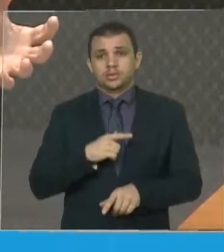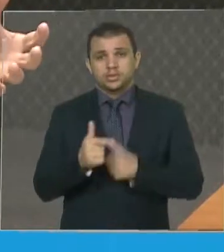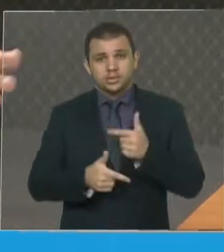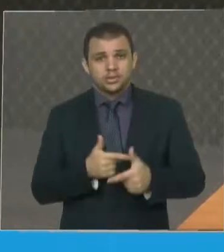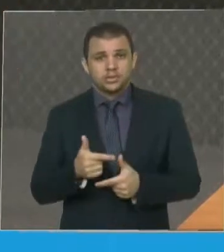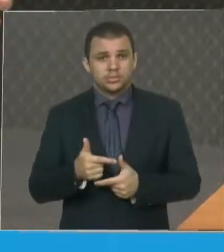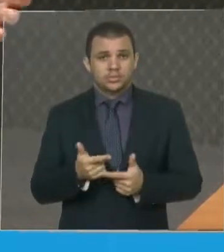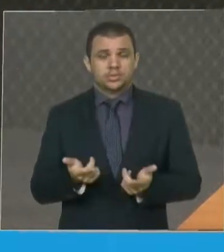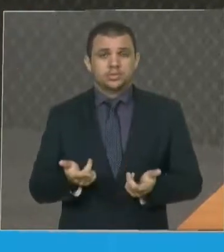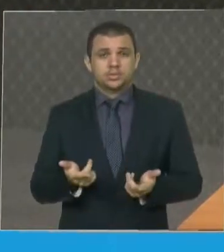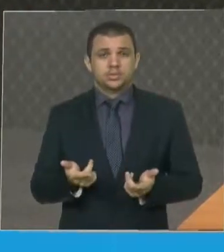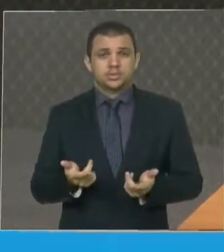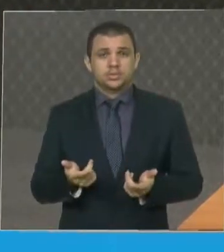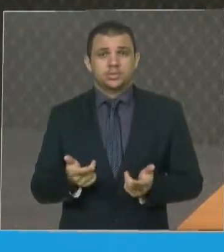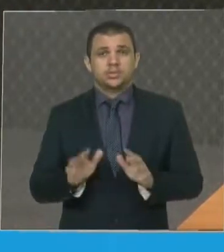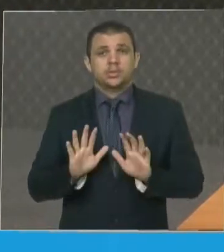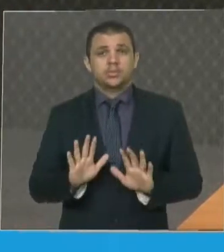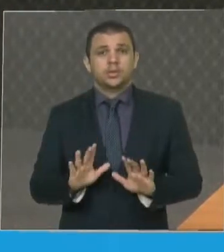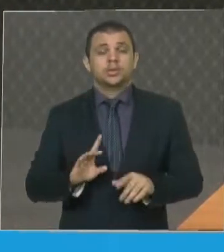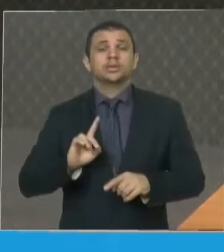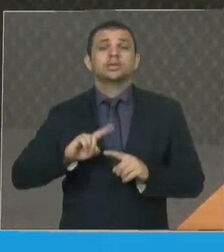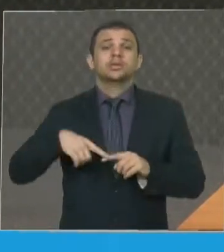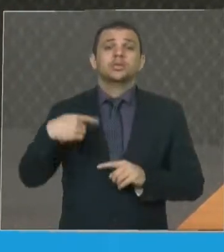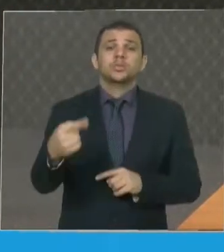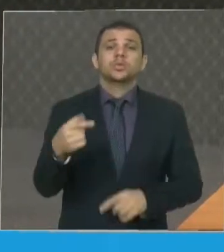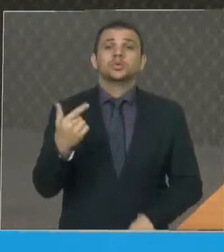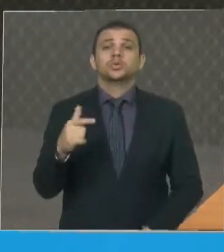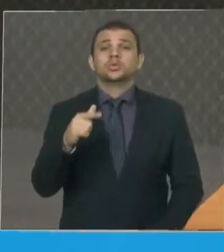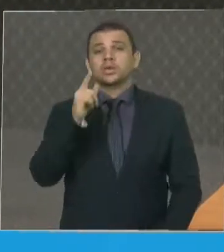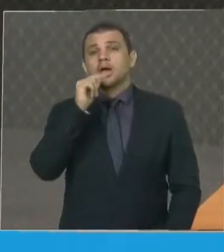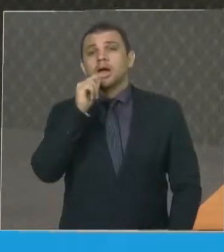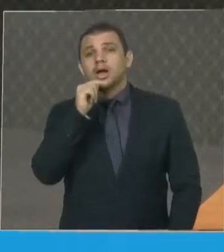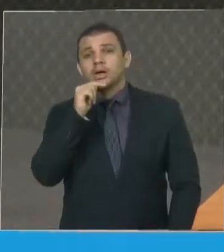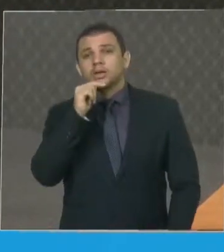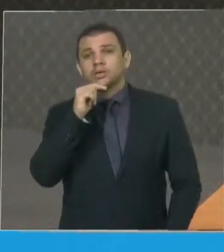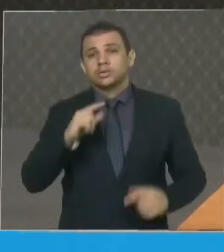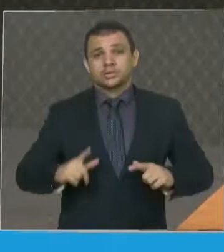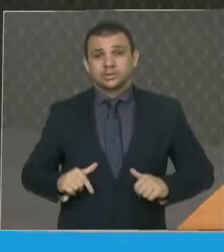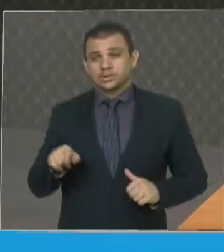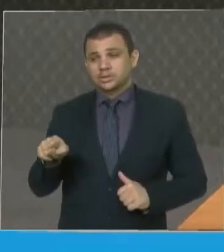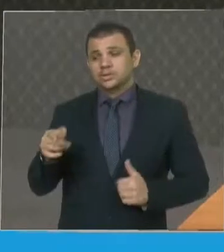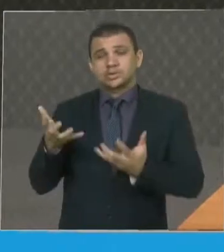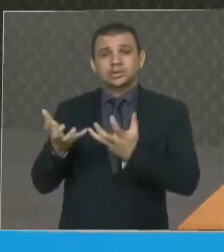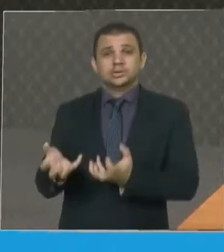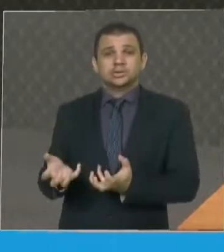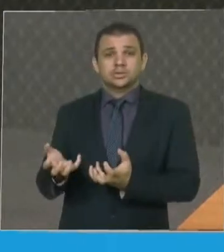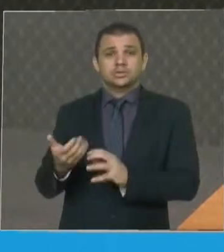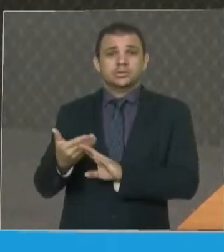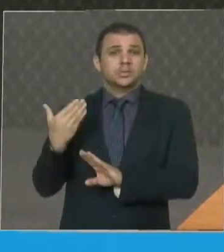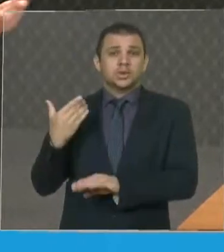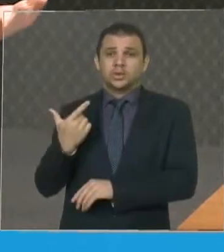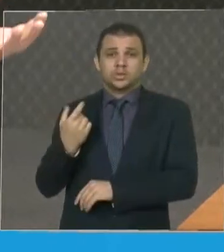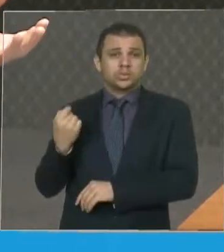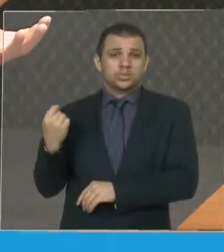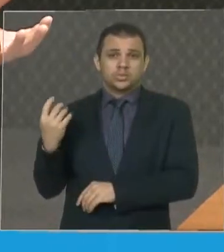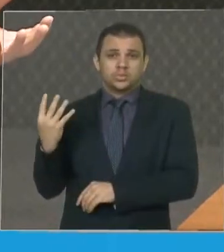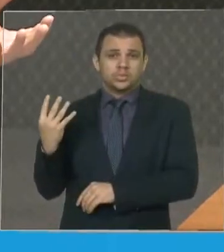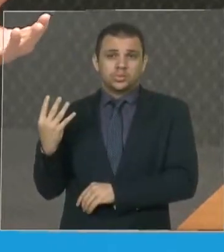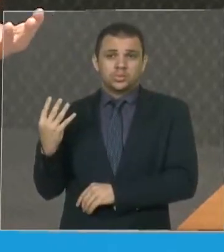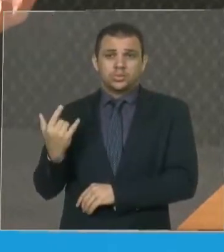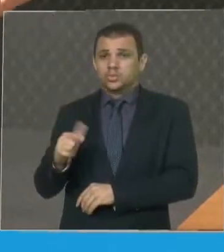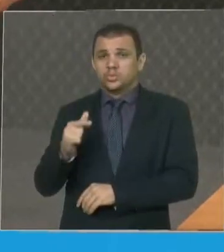agora, depois, quando não tiver água, Israel foi seca até 2004. Não tive